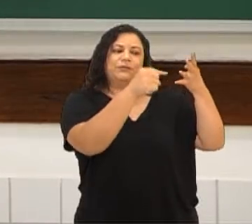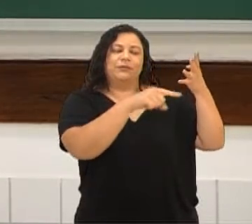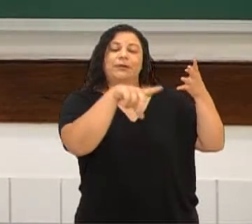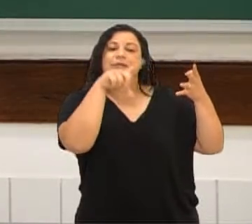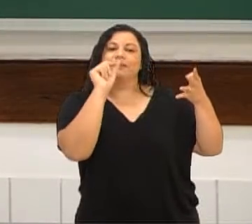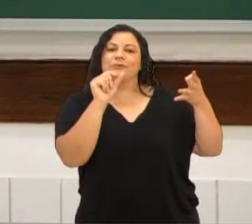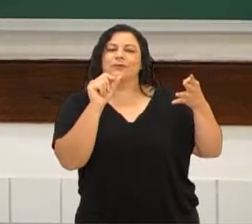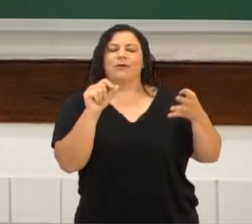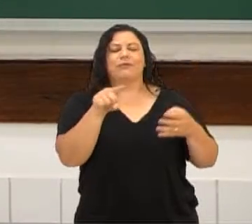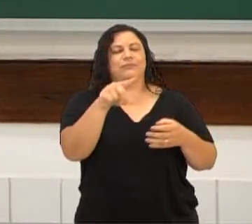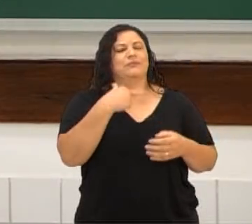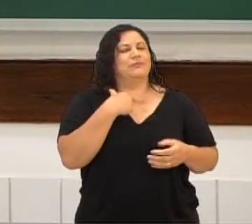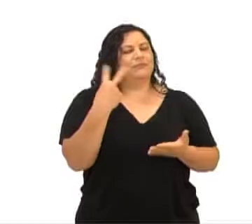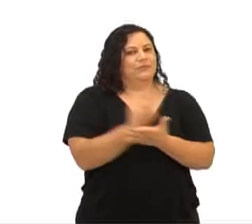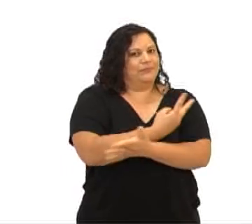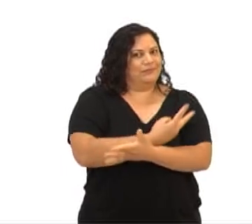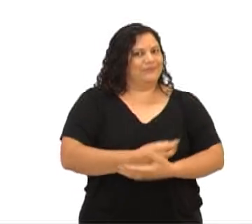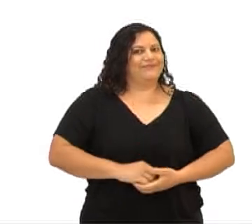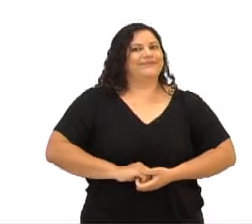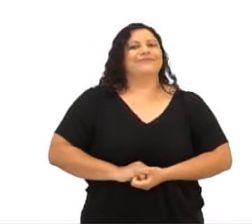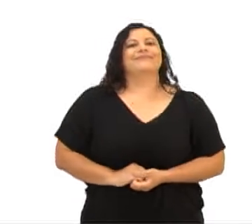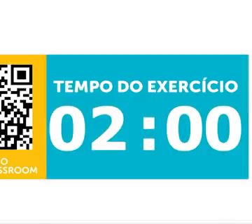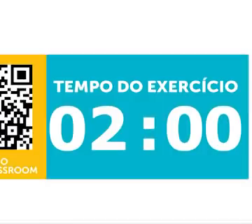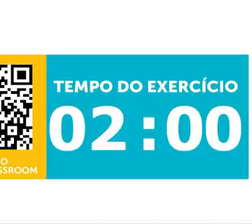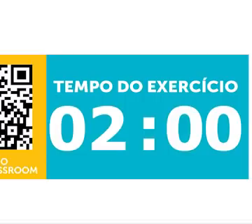lá, não pode errar essa aí, é com vocês.